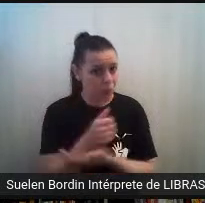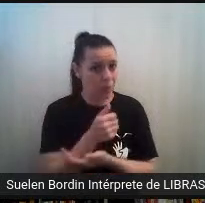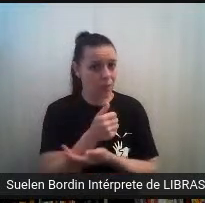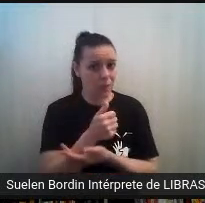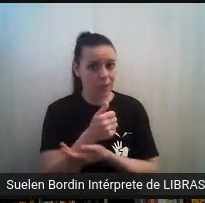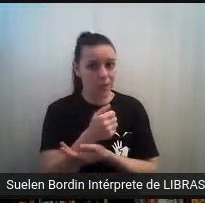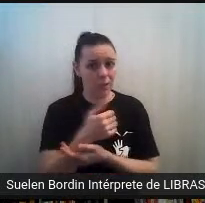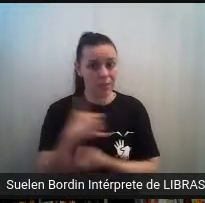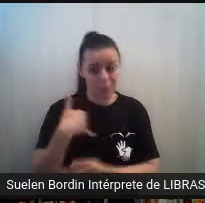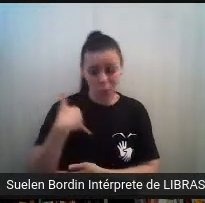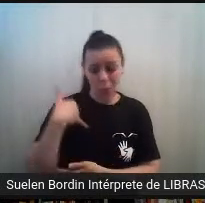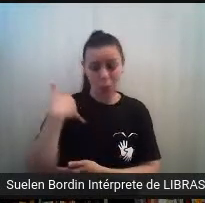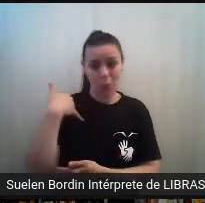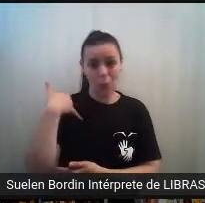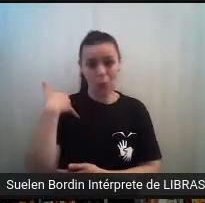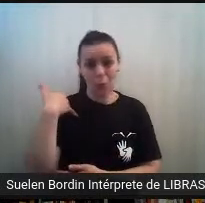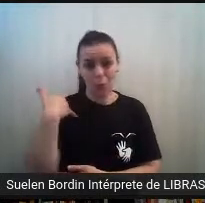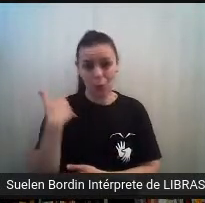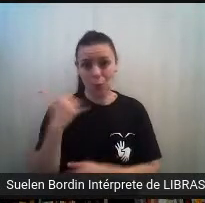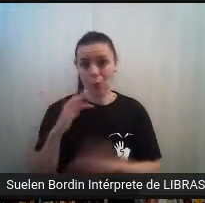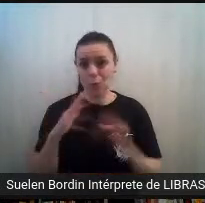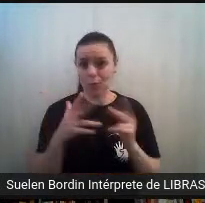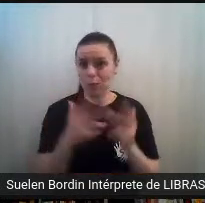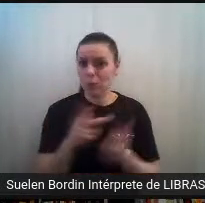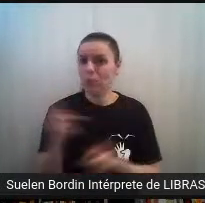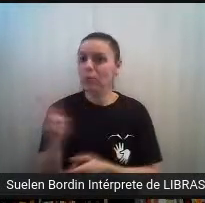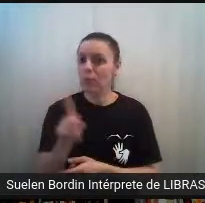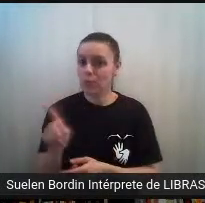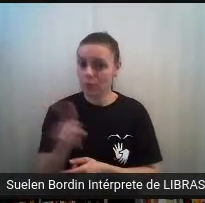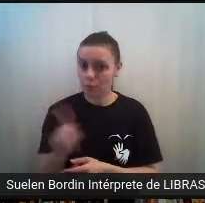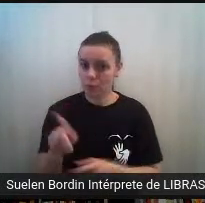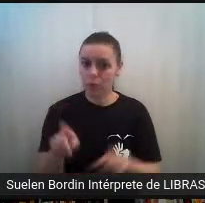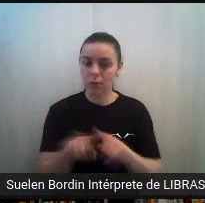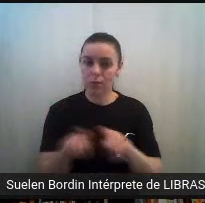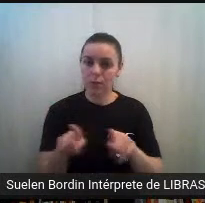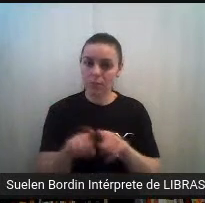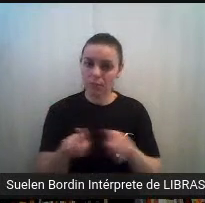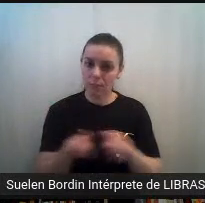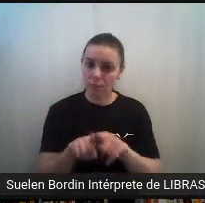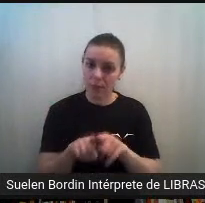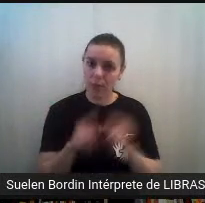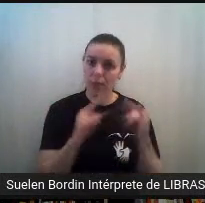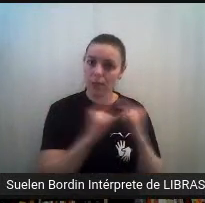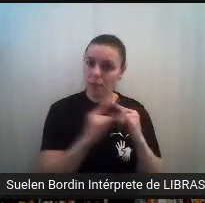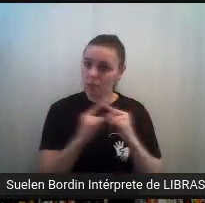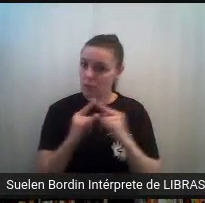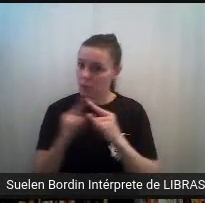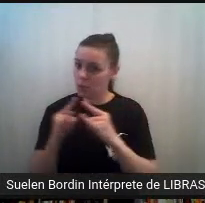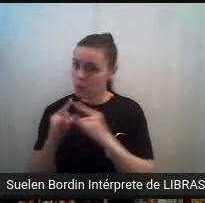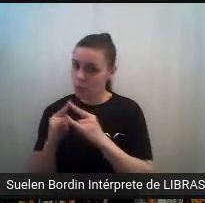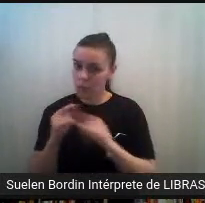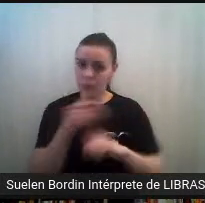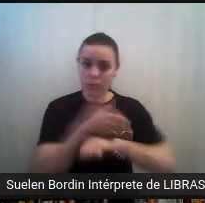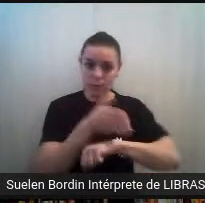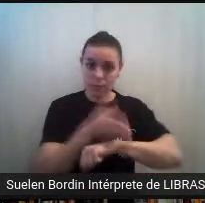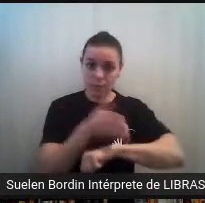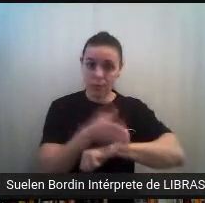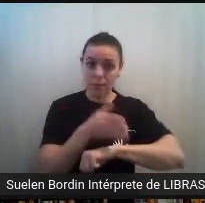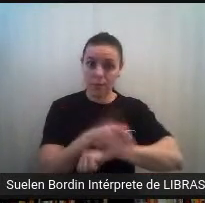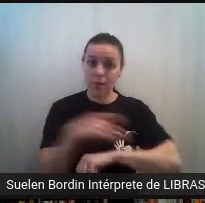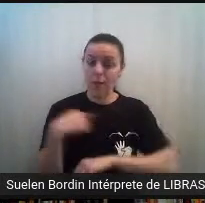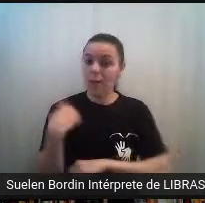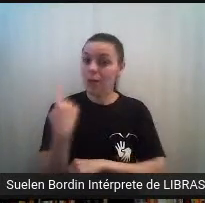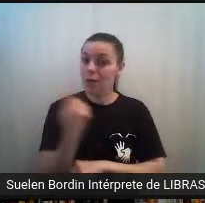orgulha muito os seus professores e as instituições por onde você passou. Mas a gente está aqui num papel de